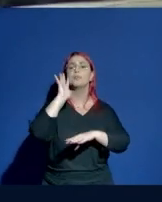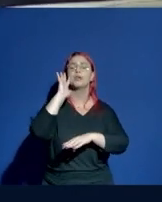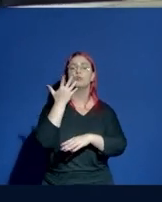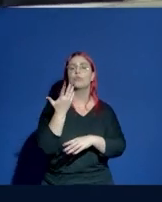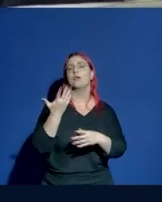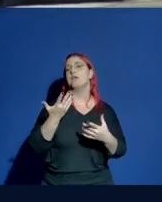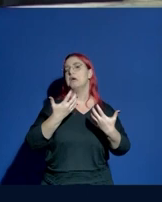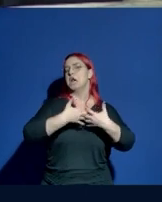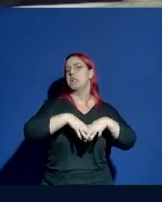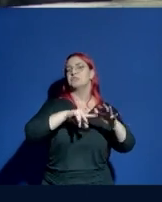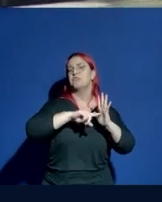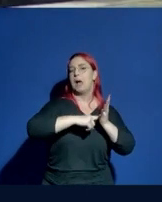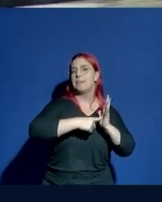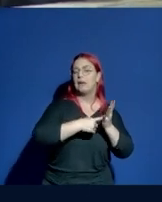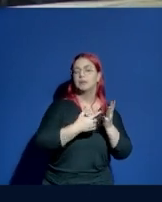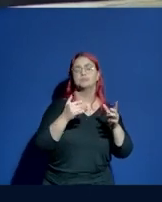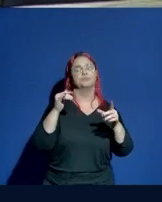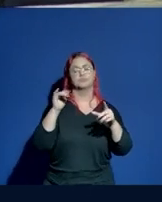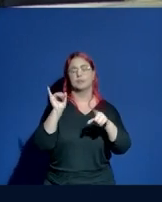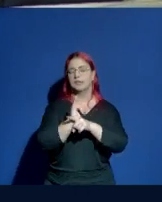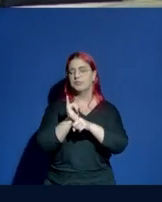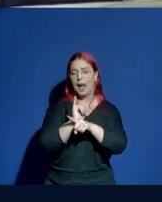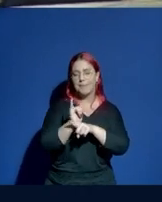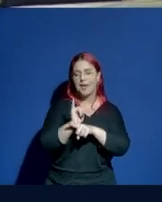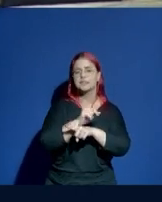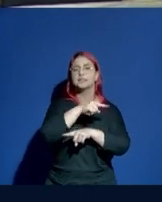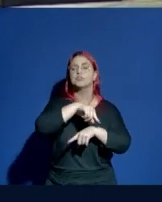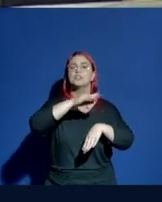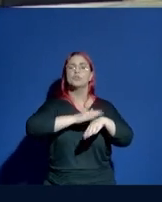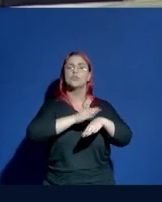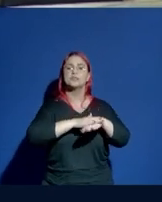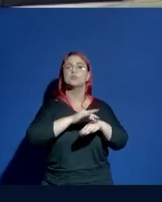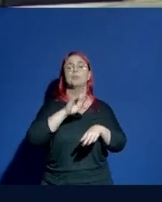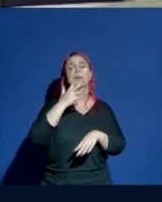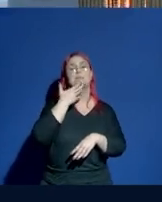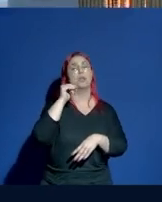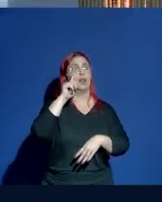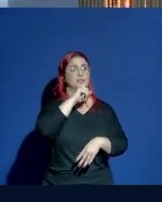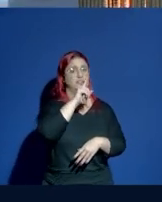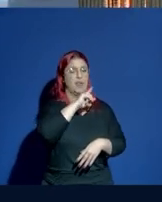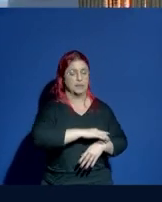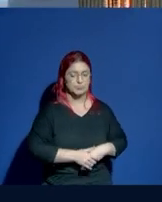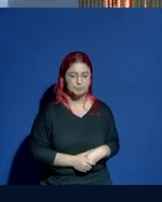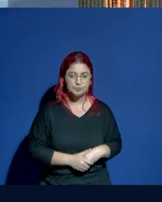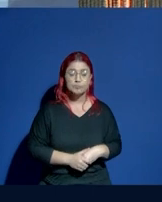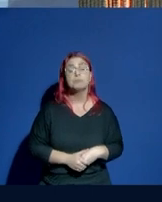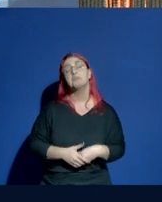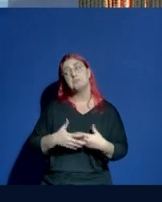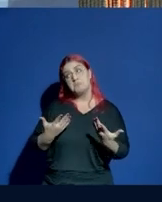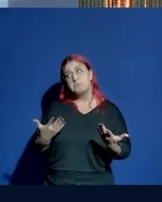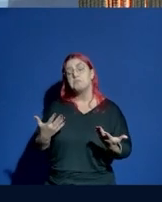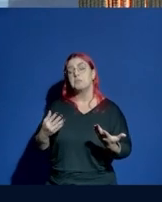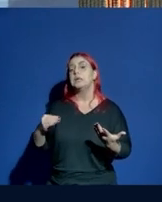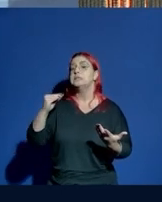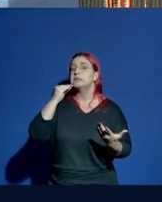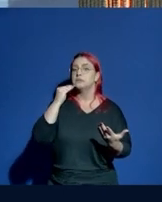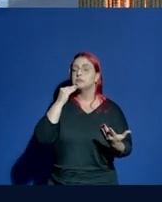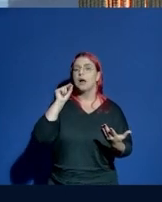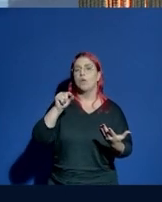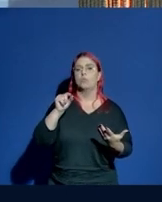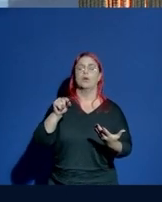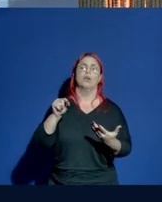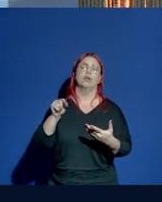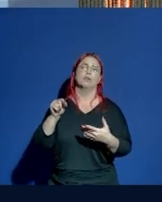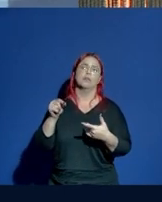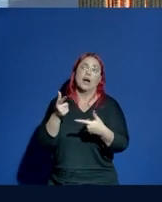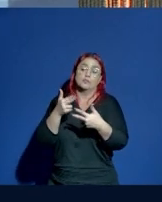as ferramentas que vocês estão desenvolvendo lá para ajudar a reduzir esse gargalo por favor então eu otimizar né a utilização dos nossos recursos